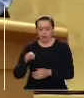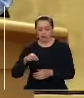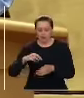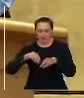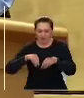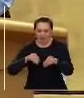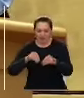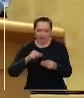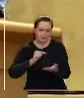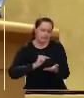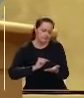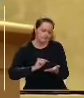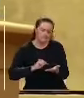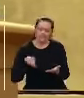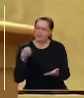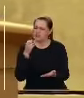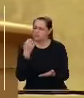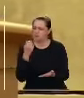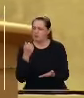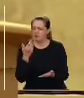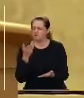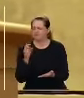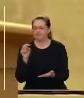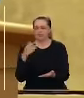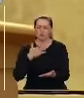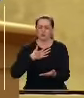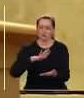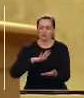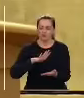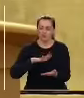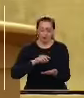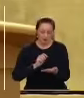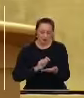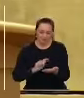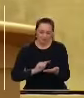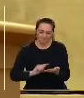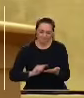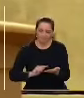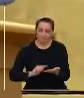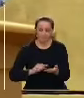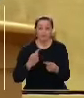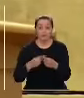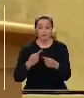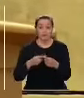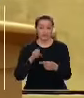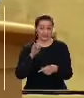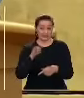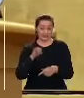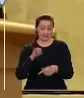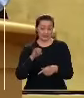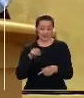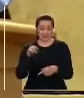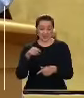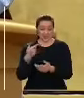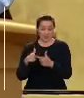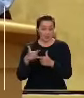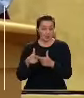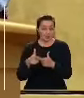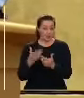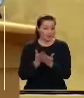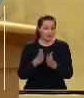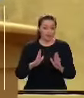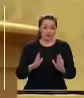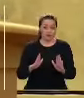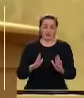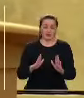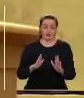porque aí a primeira chuva vai apagar, isso vai passar, e